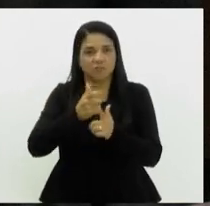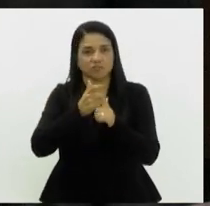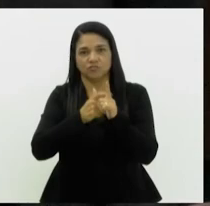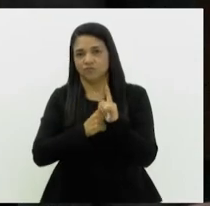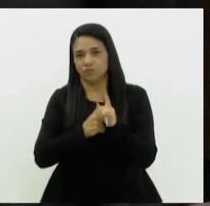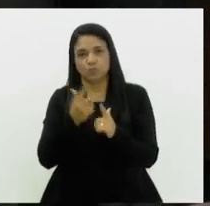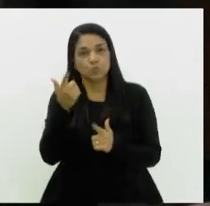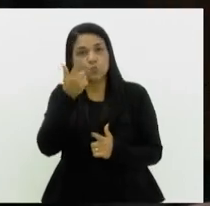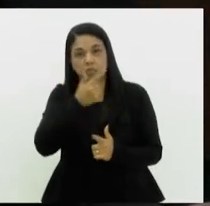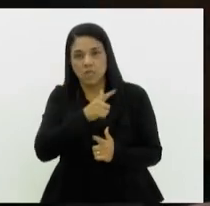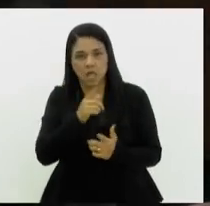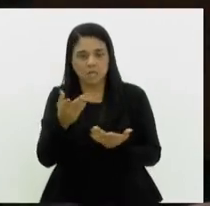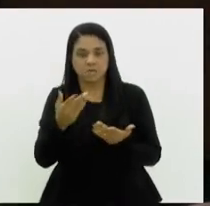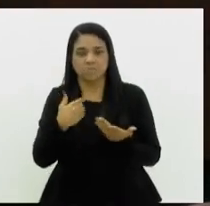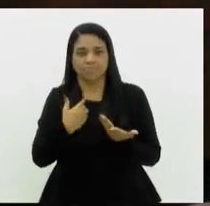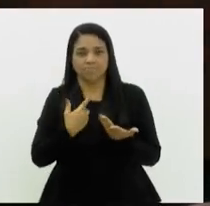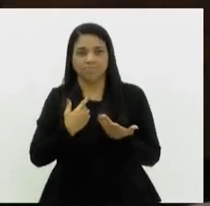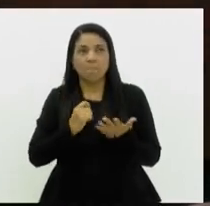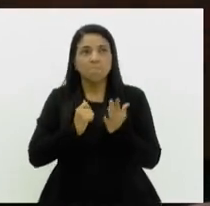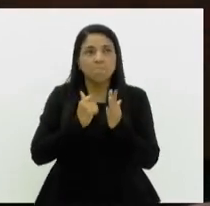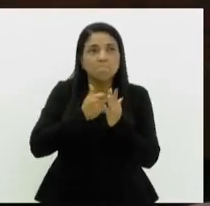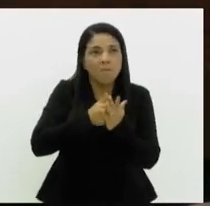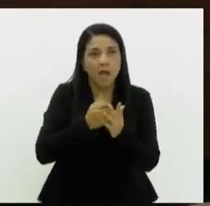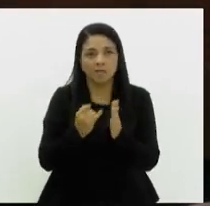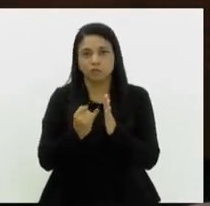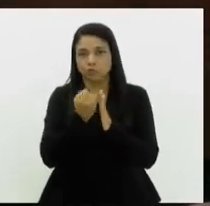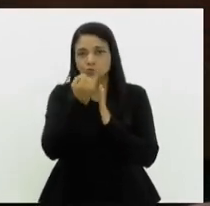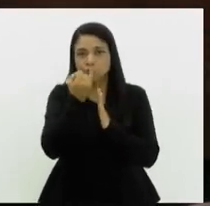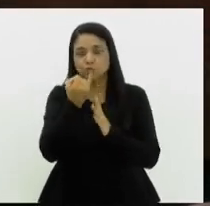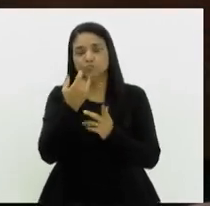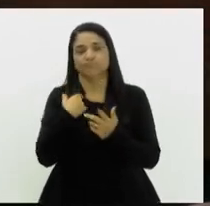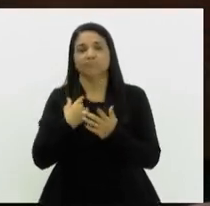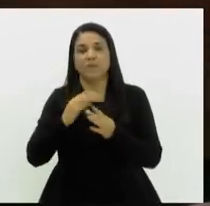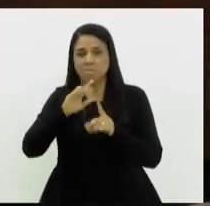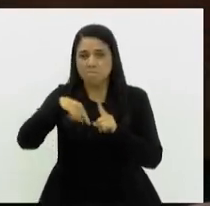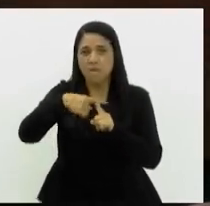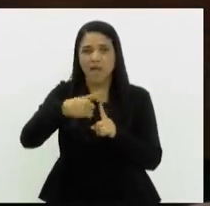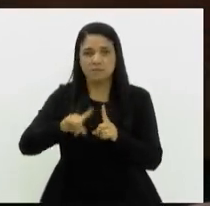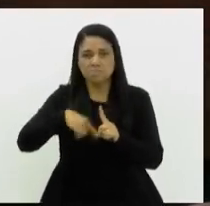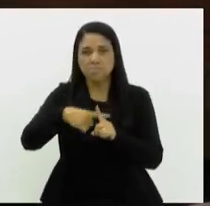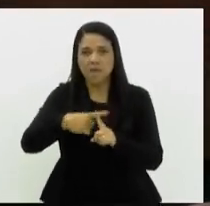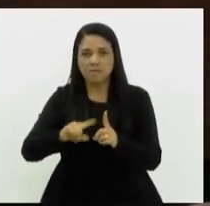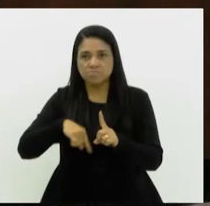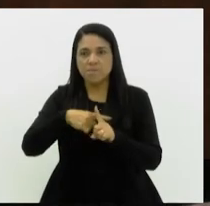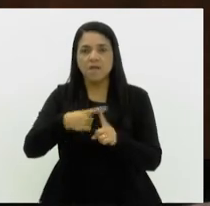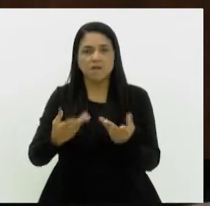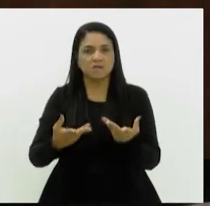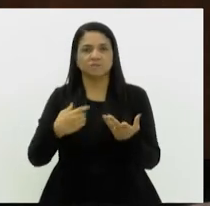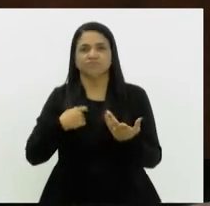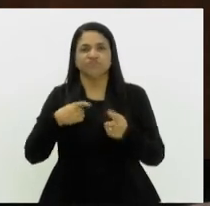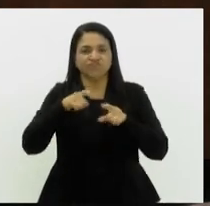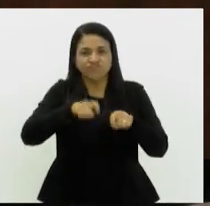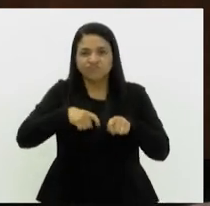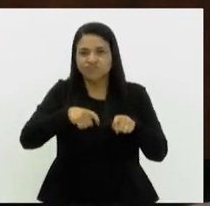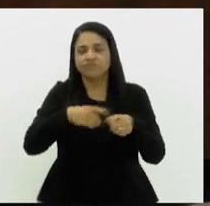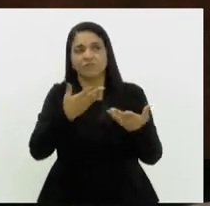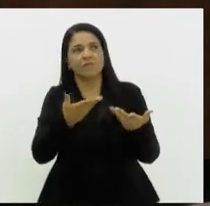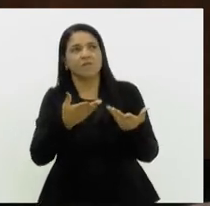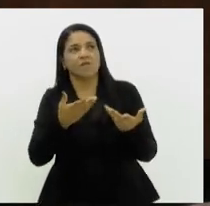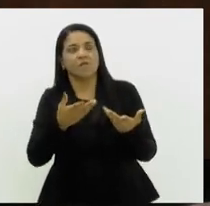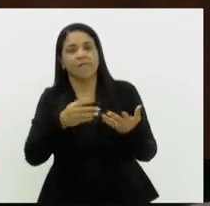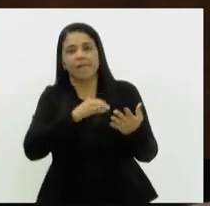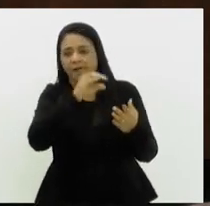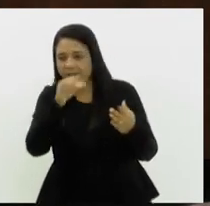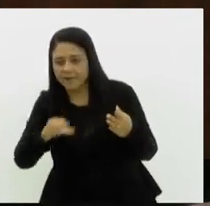pagar o juro, já está vindo conta por cima. E se a gente quer discutir controle ambiental, os planos de manejo, saneamento ambiental, saneamento